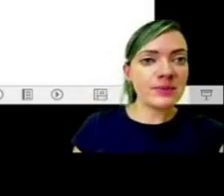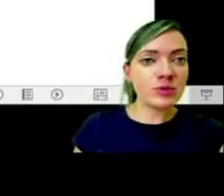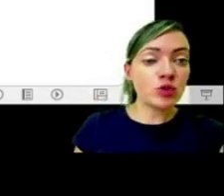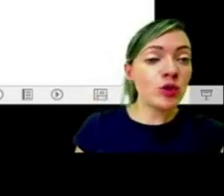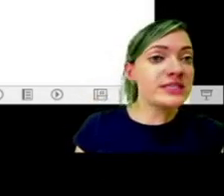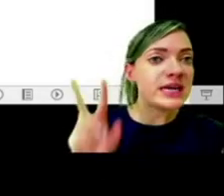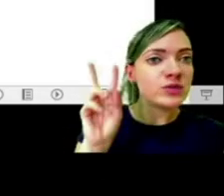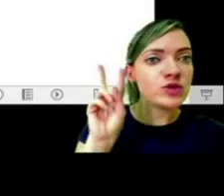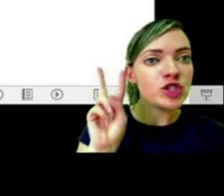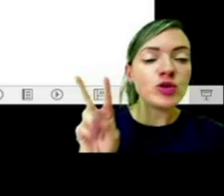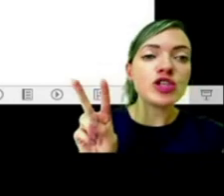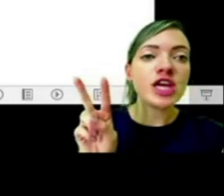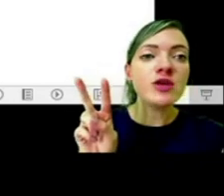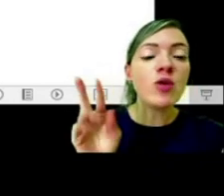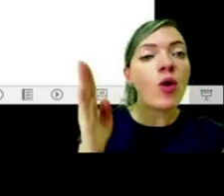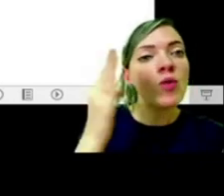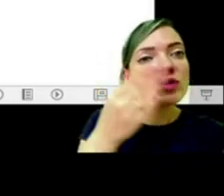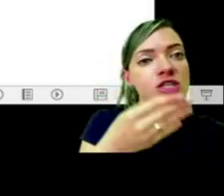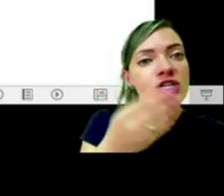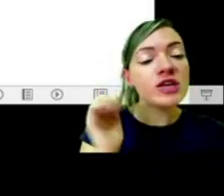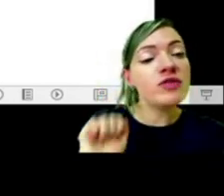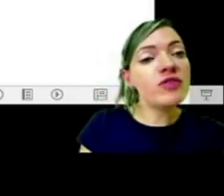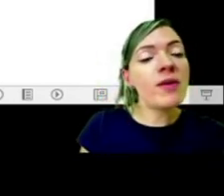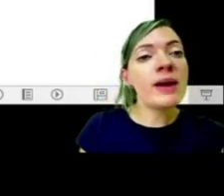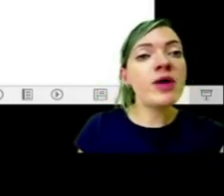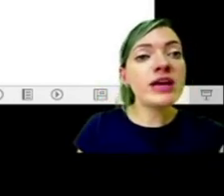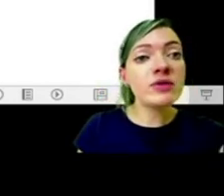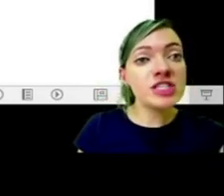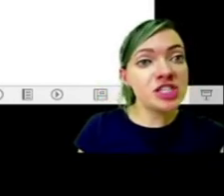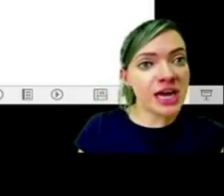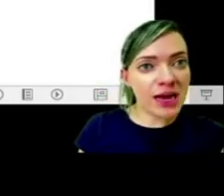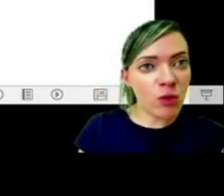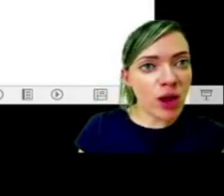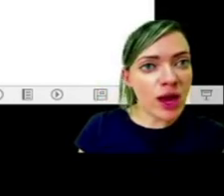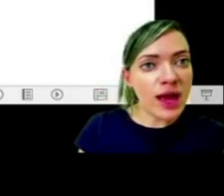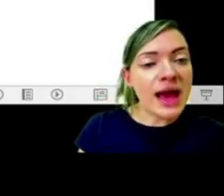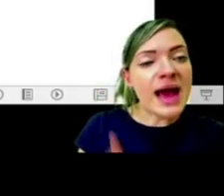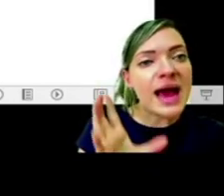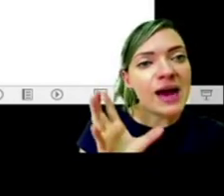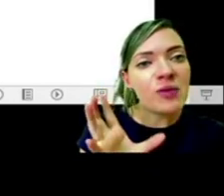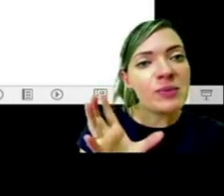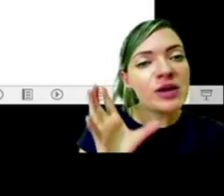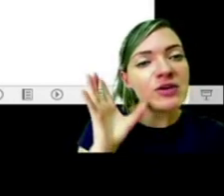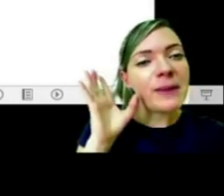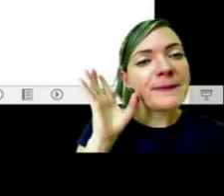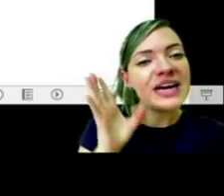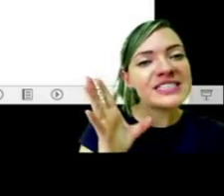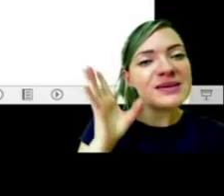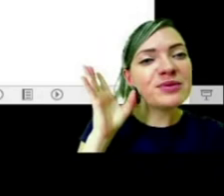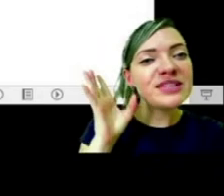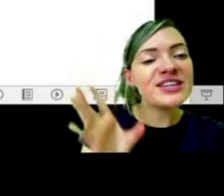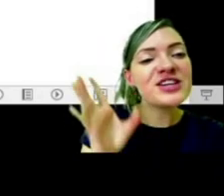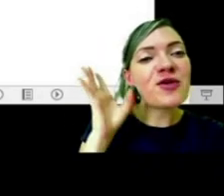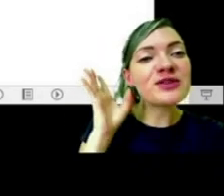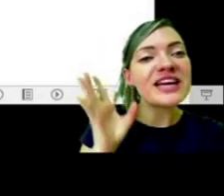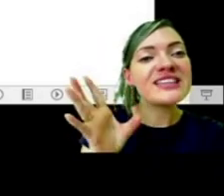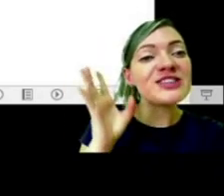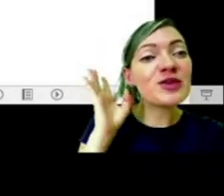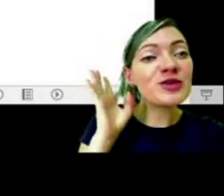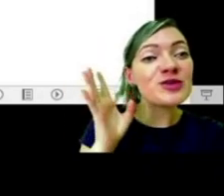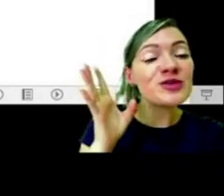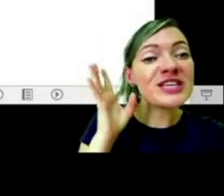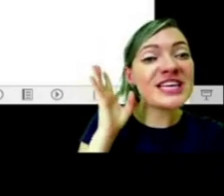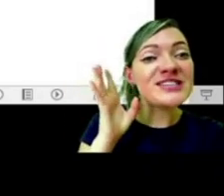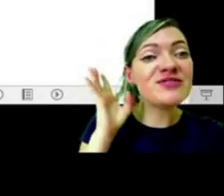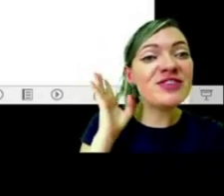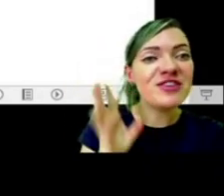Por exemplo, dois átomos de hidrogênio com oxigênio vão formar moléculas de água. A água é a molécula mais abundante encontrada